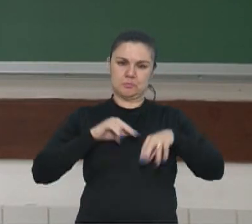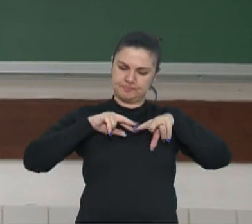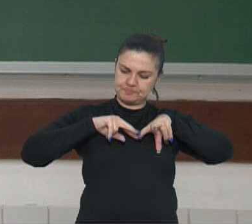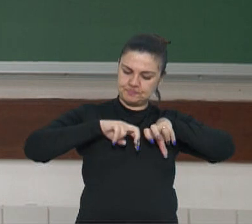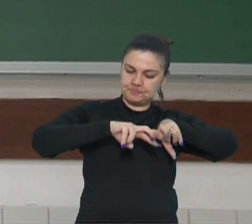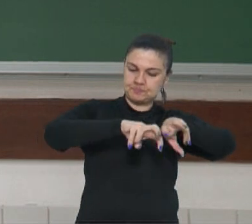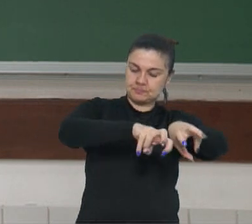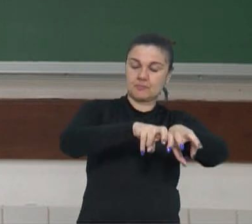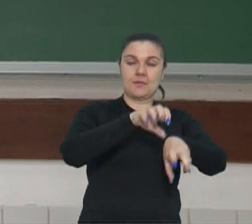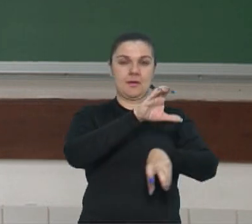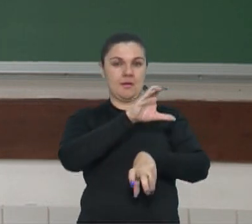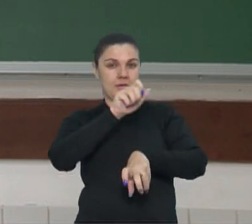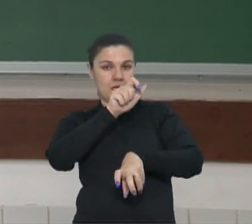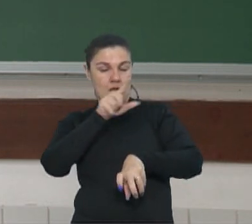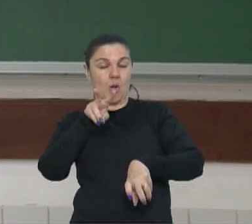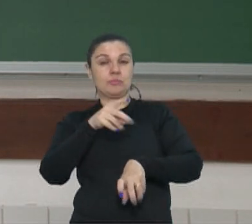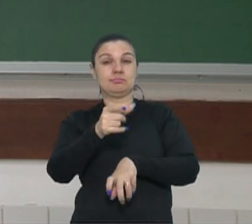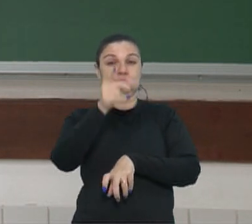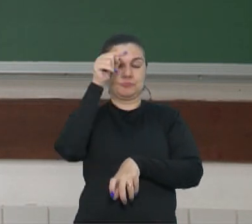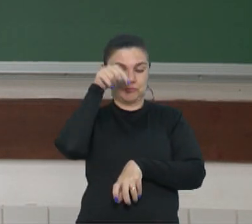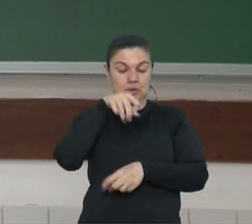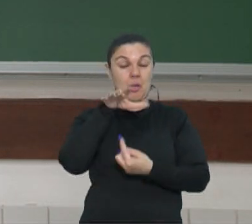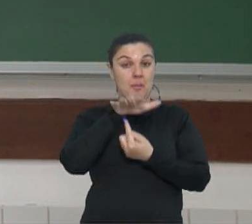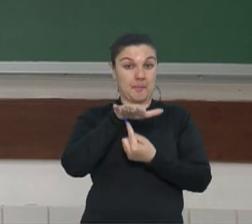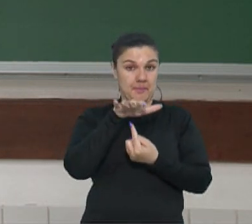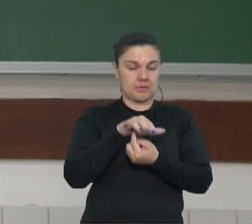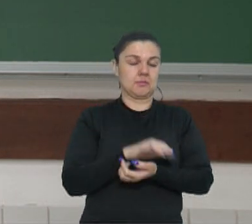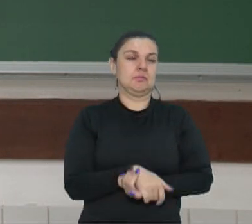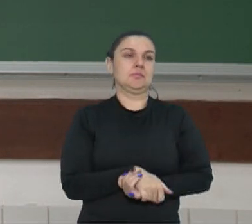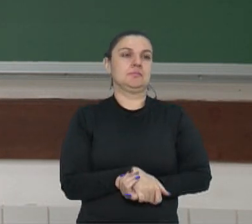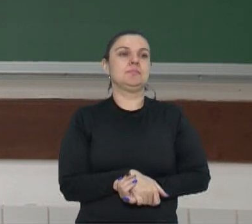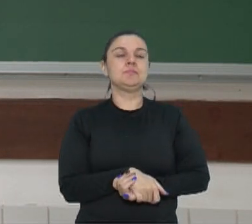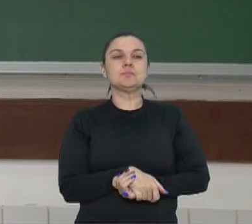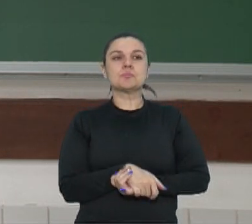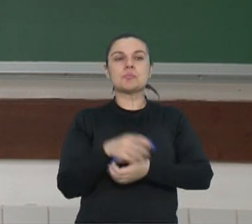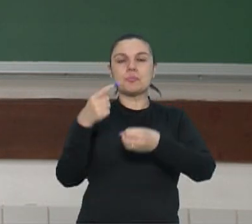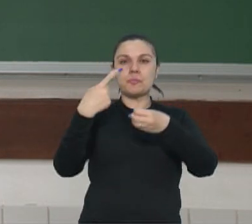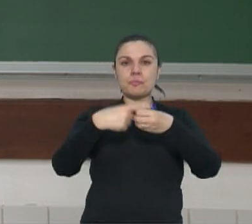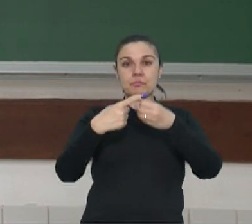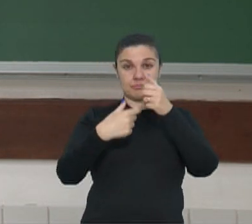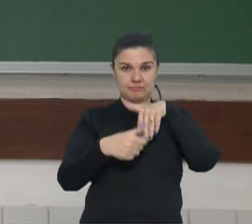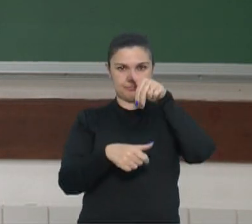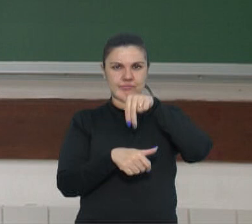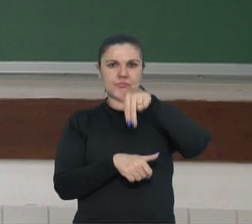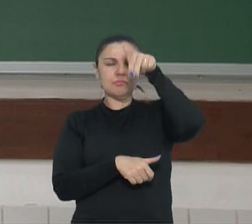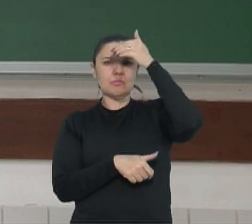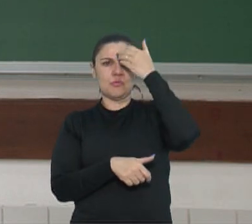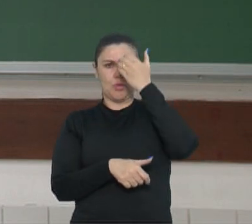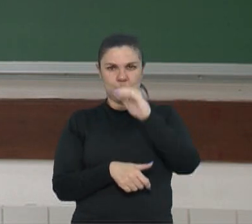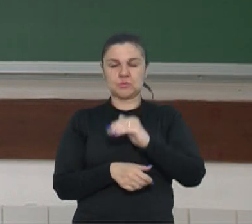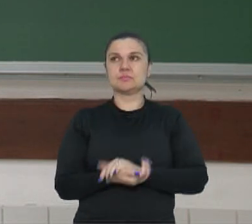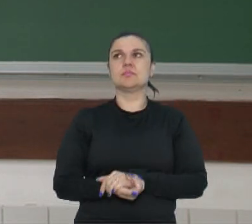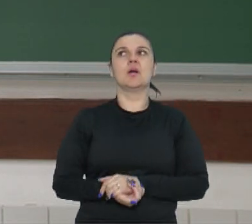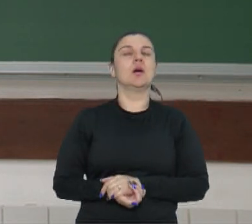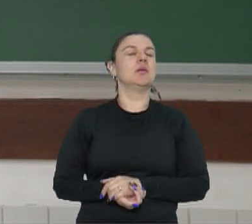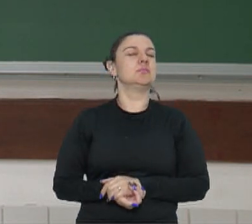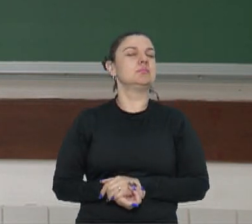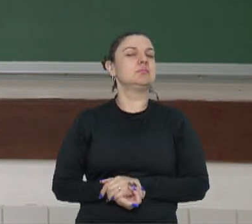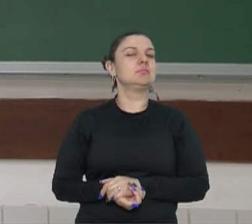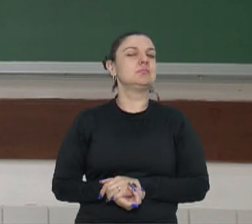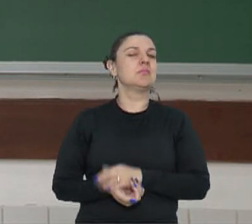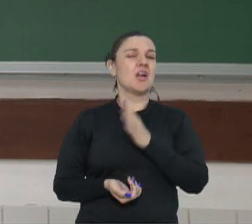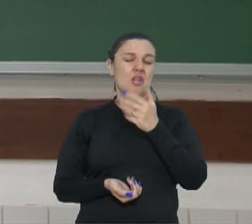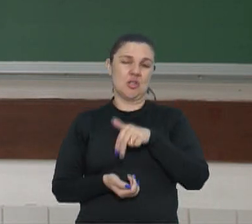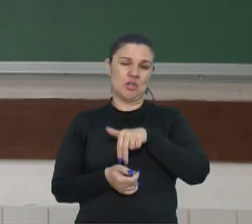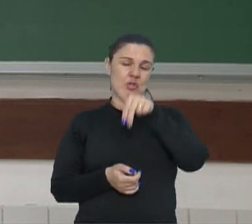cal muito antiga e muito intensa aqui no Paraná. O que acontece é que as cidades ao norte de Curitiba ali, nem tão